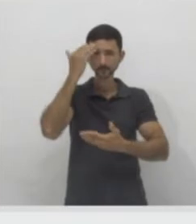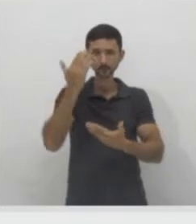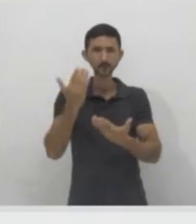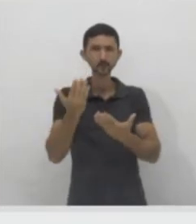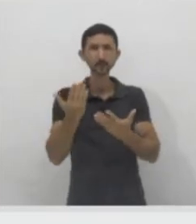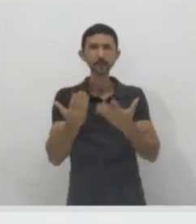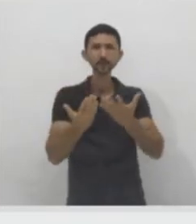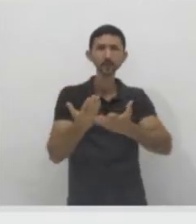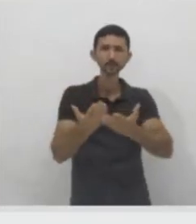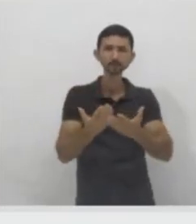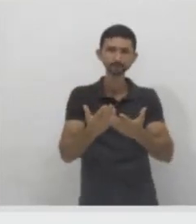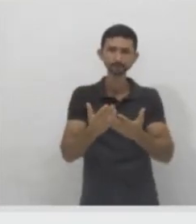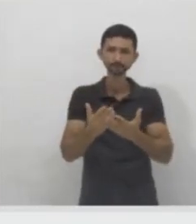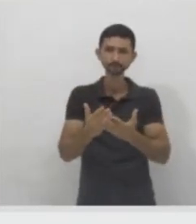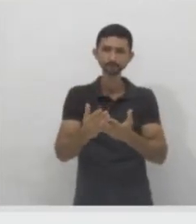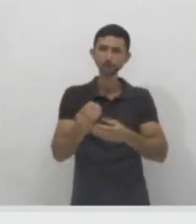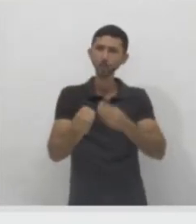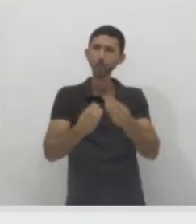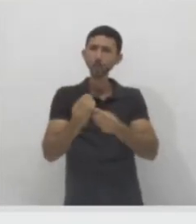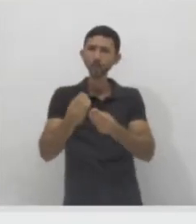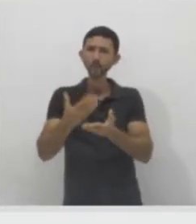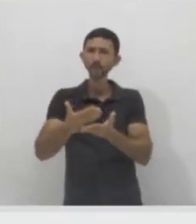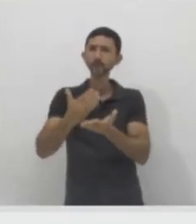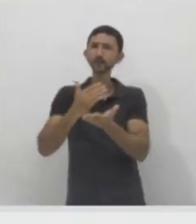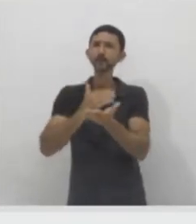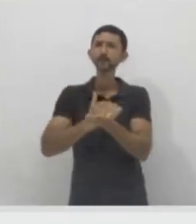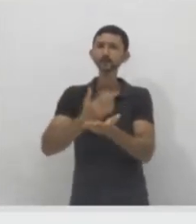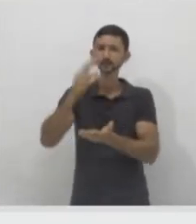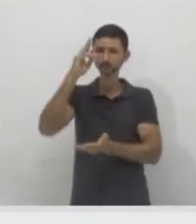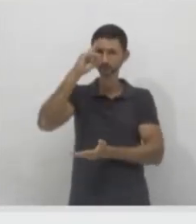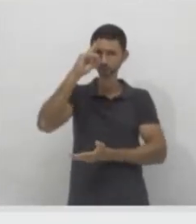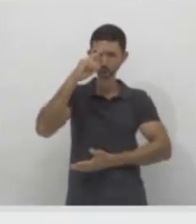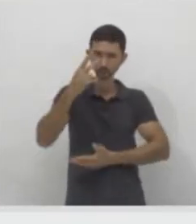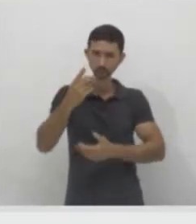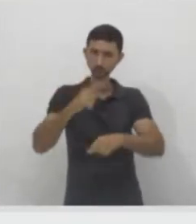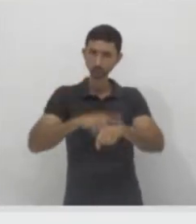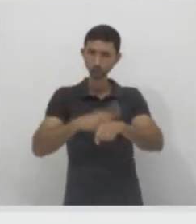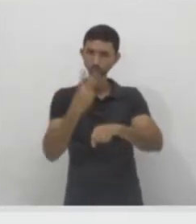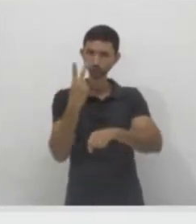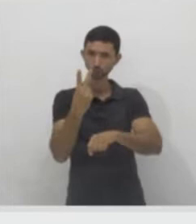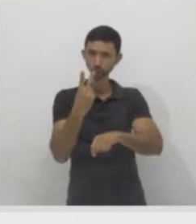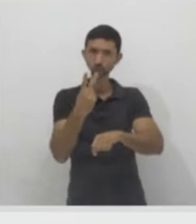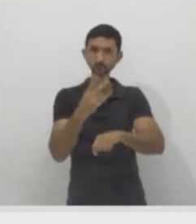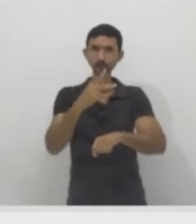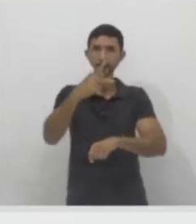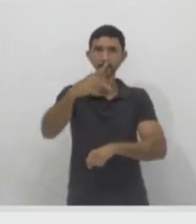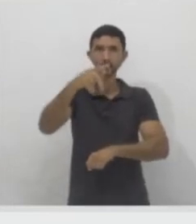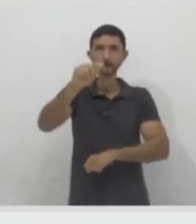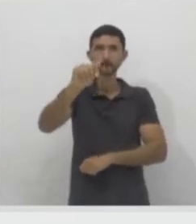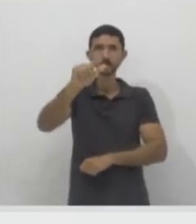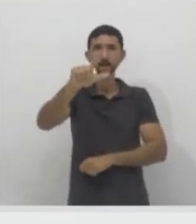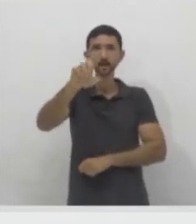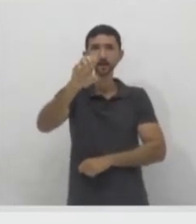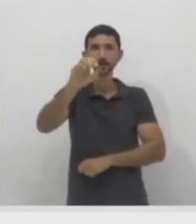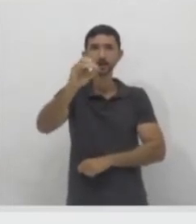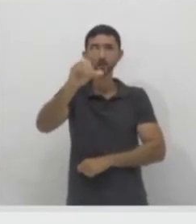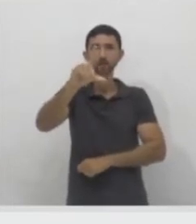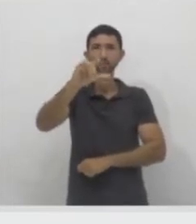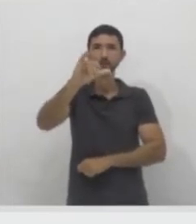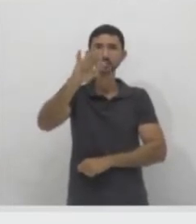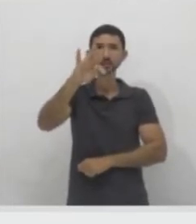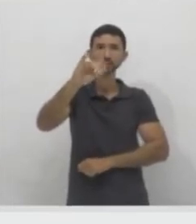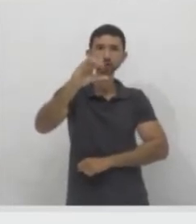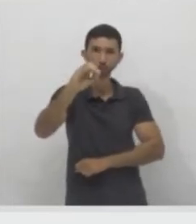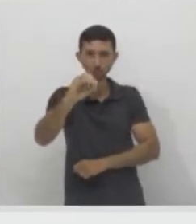sobre a pré-história. Nós temos aqui dois momentos importantes, que é o Paleolítico e o Neolítico.